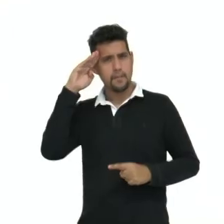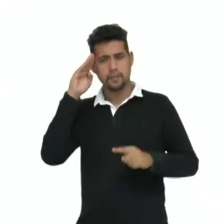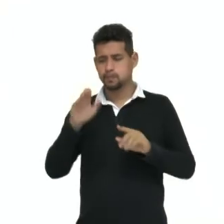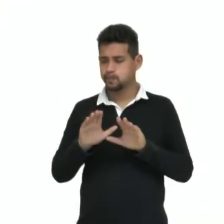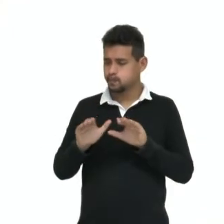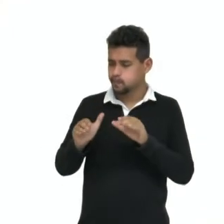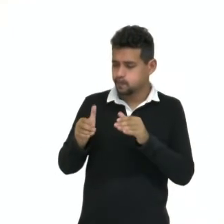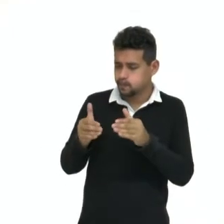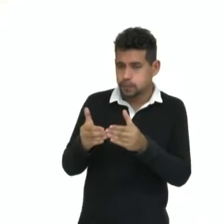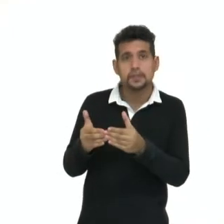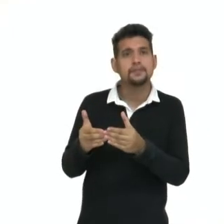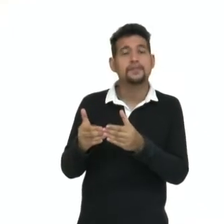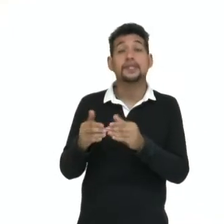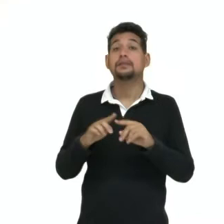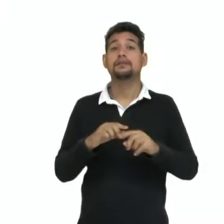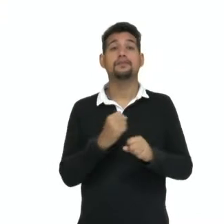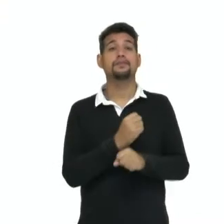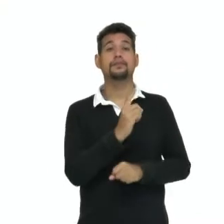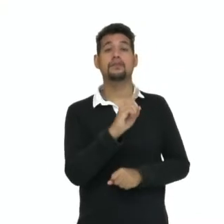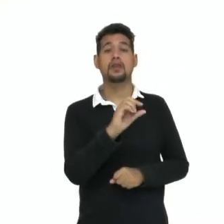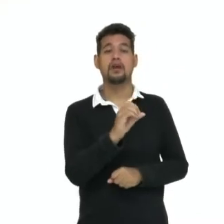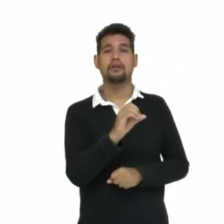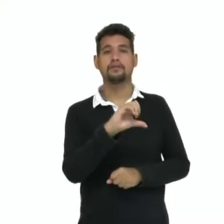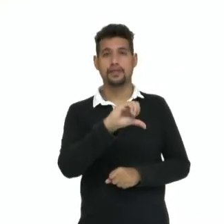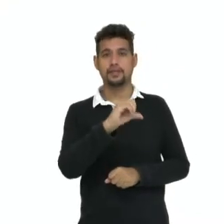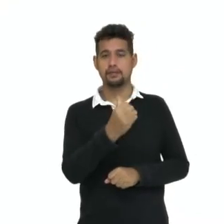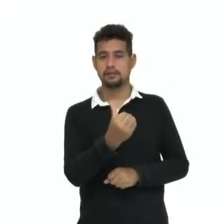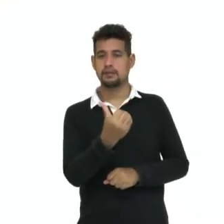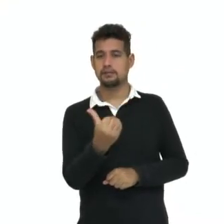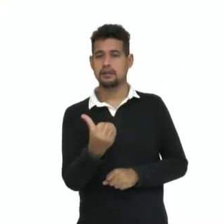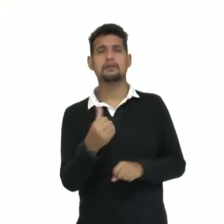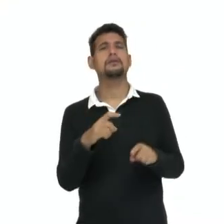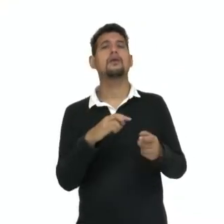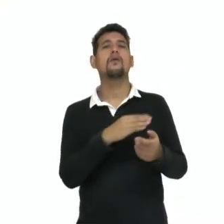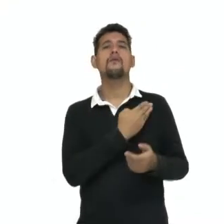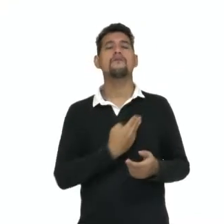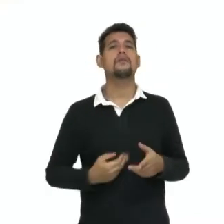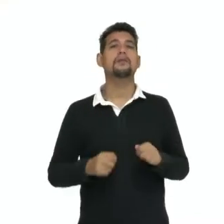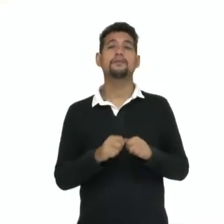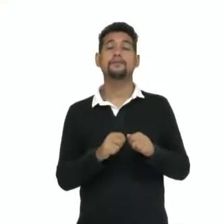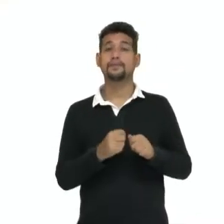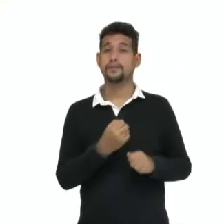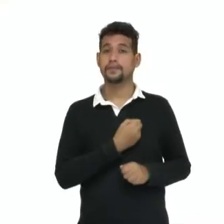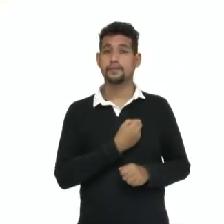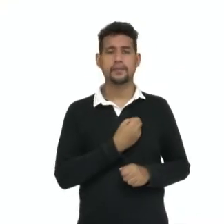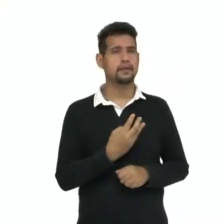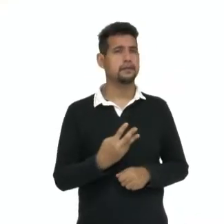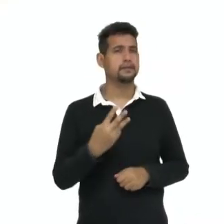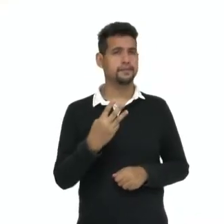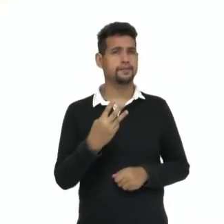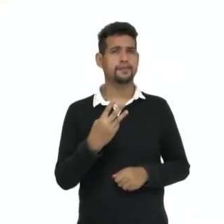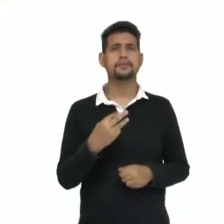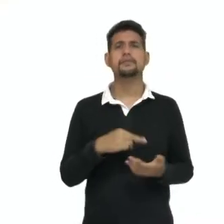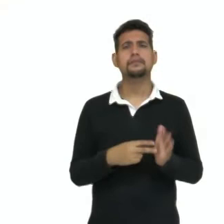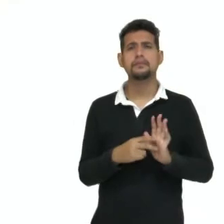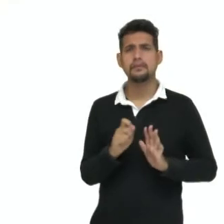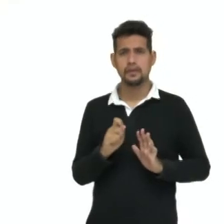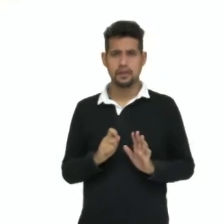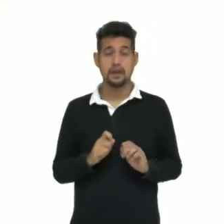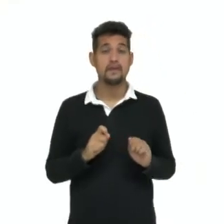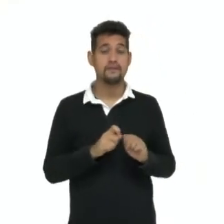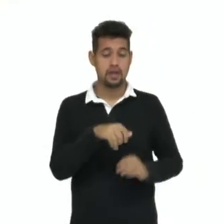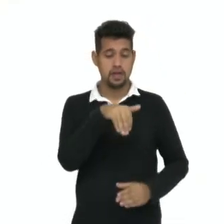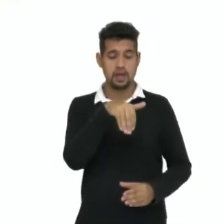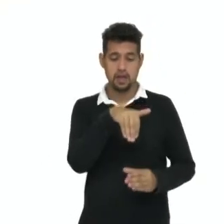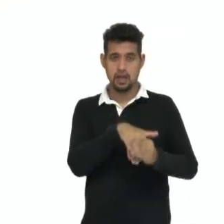E nós vamos ter então, em 1966, que o governo decretou o ato institucional de número 3, que estabeleceu o quê? A